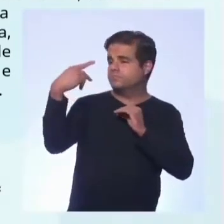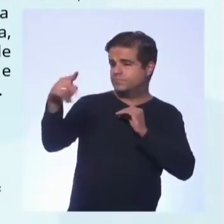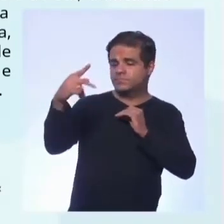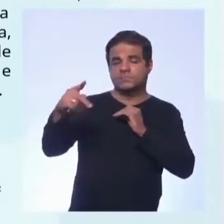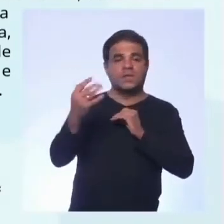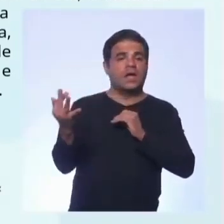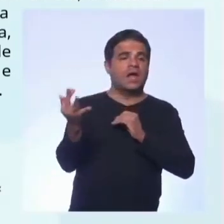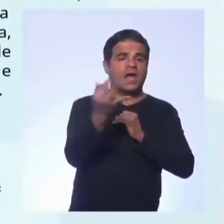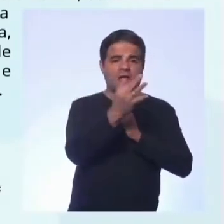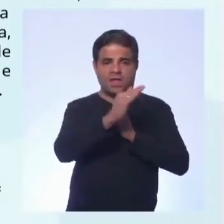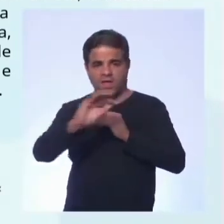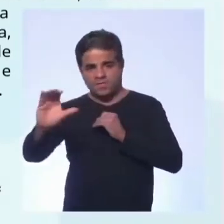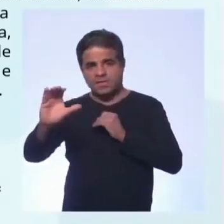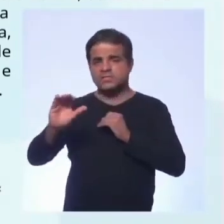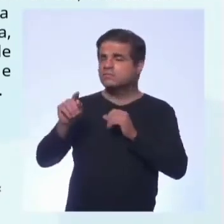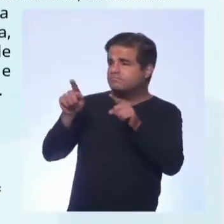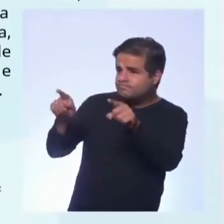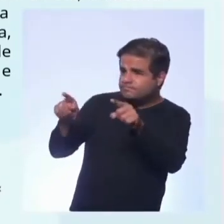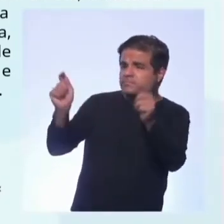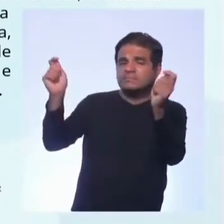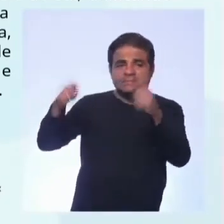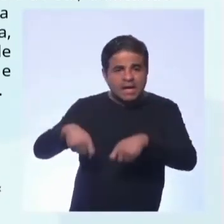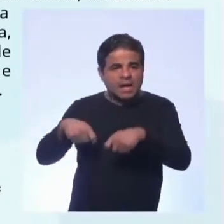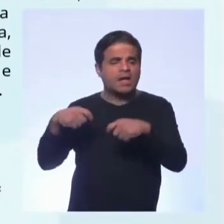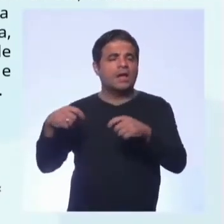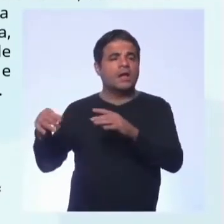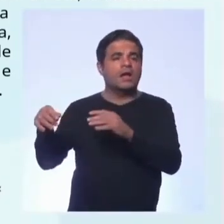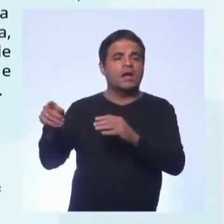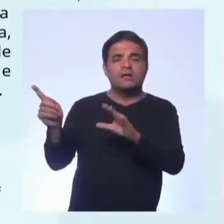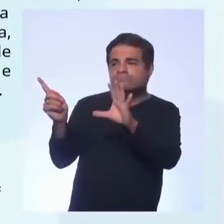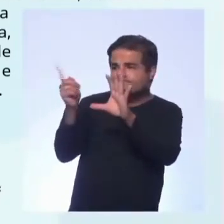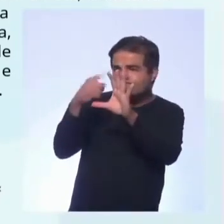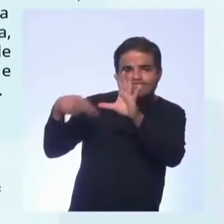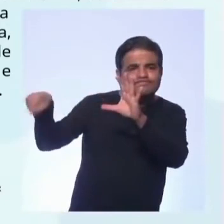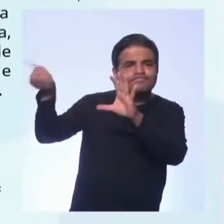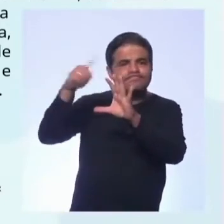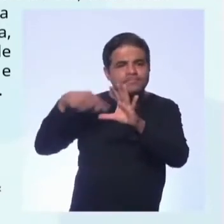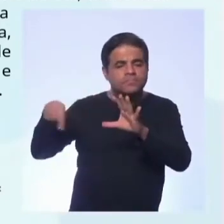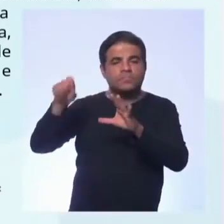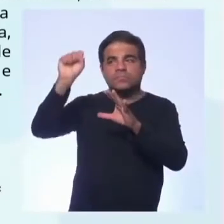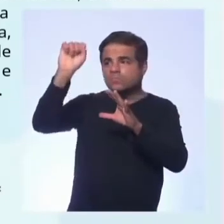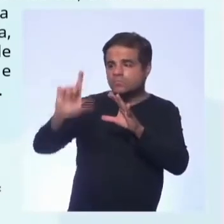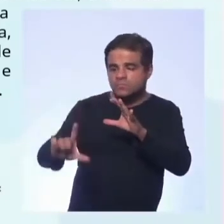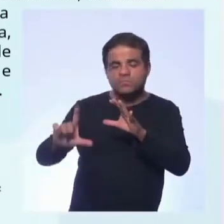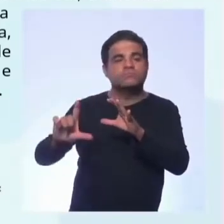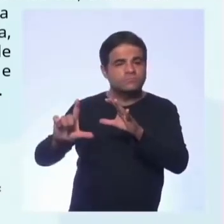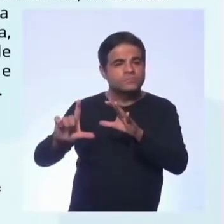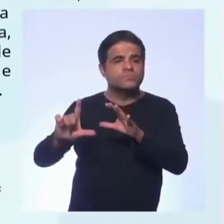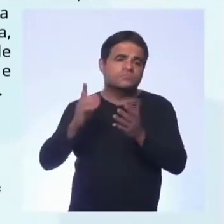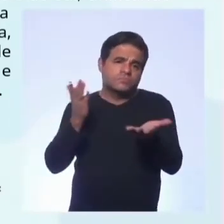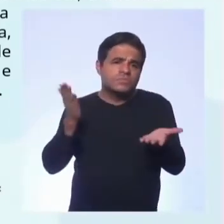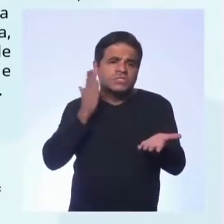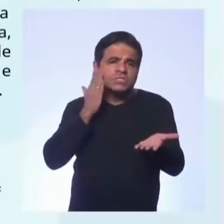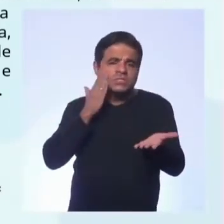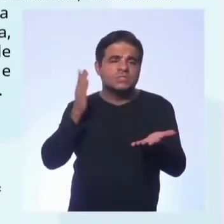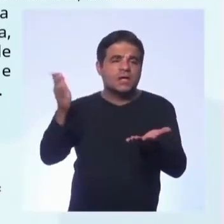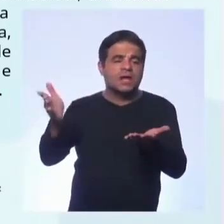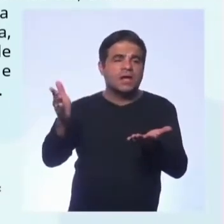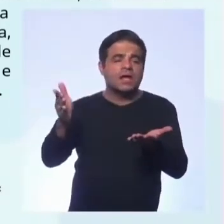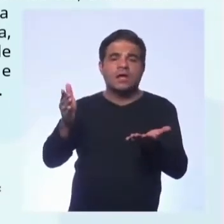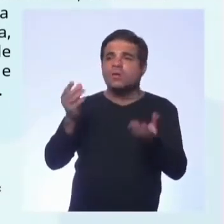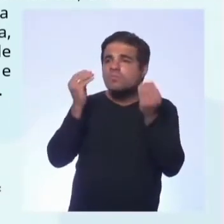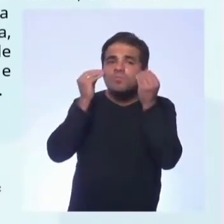à França. E aqui nós podemos até circular aqui essa região do sul, embora aqui